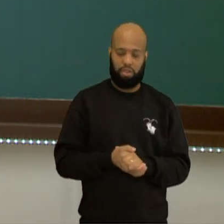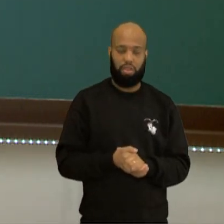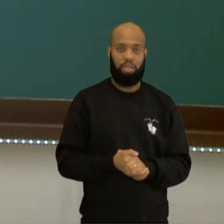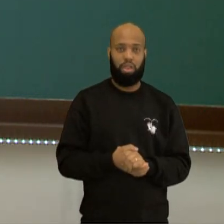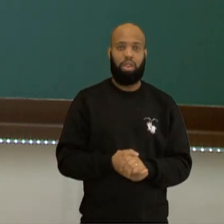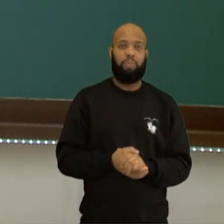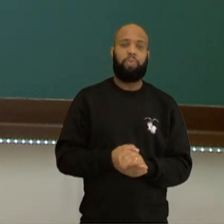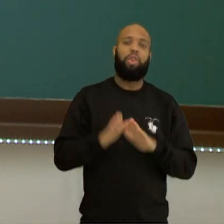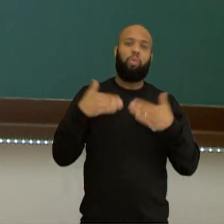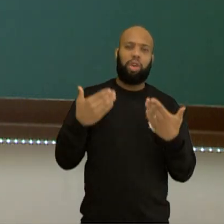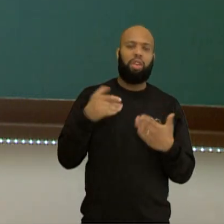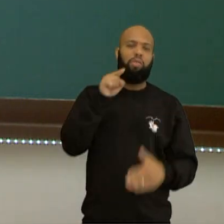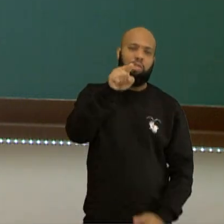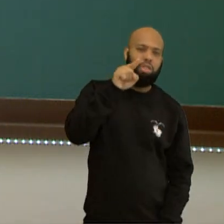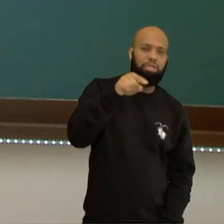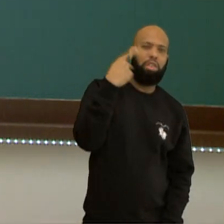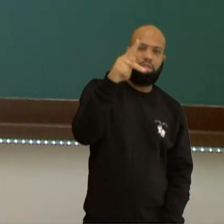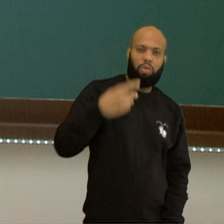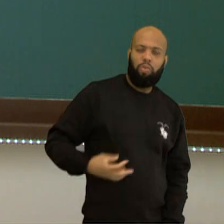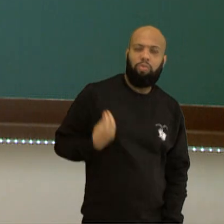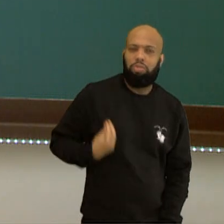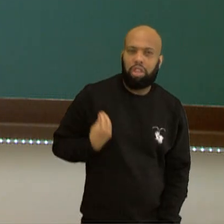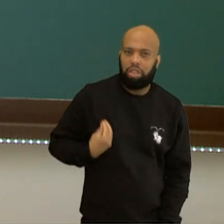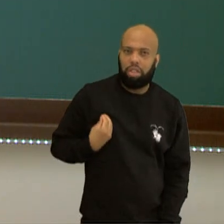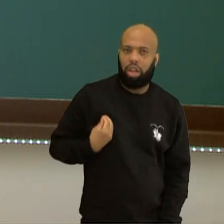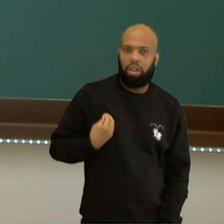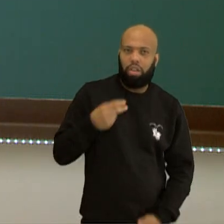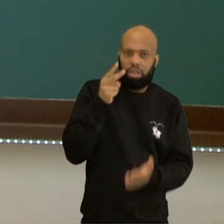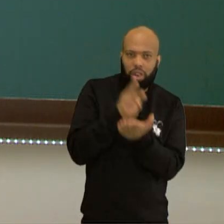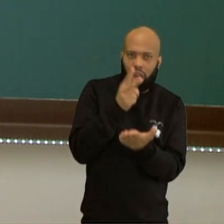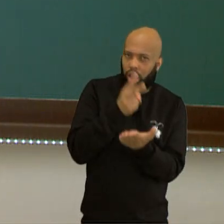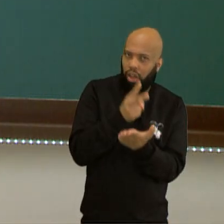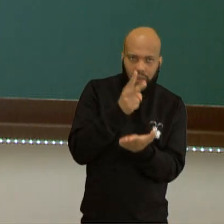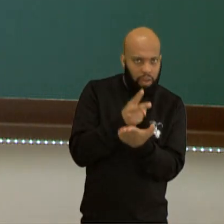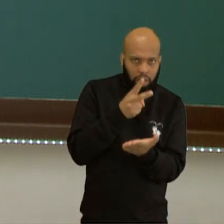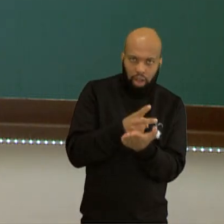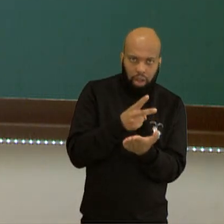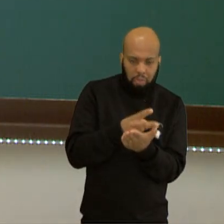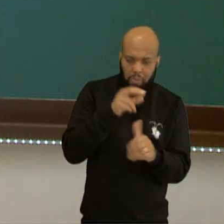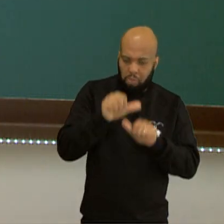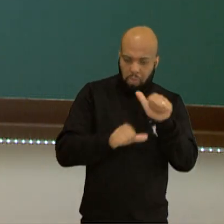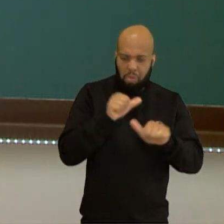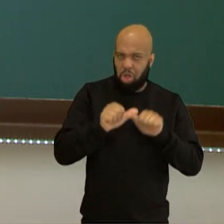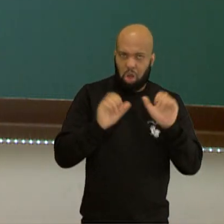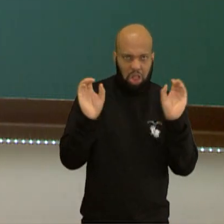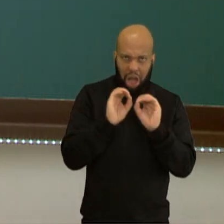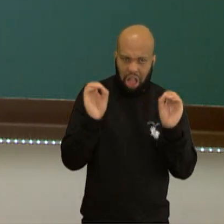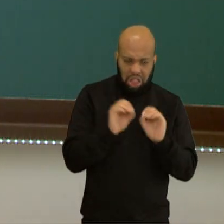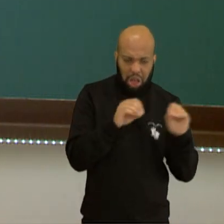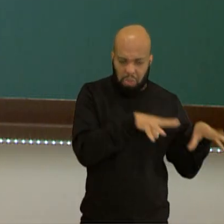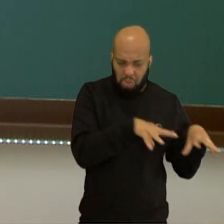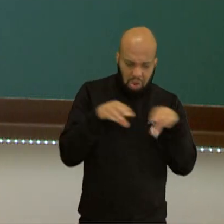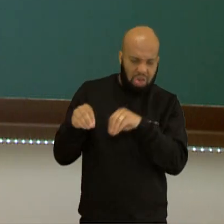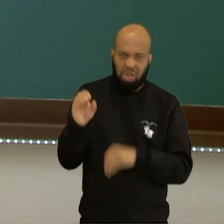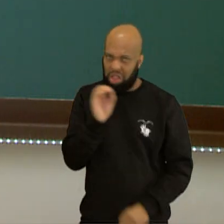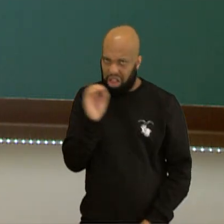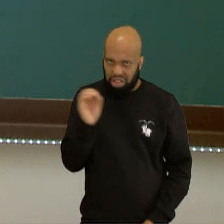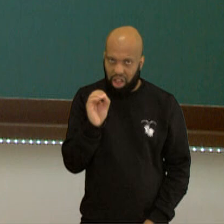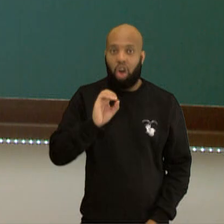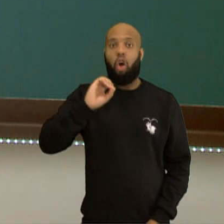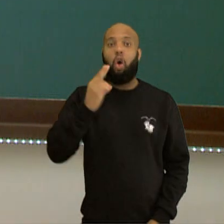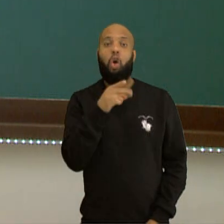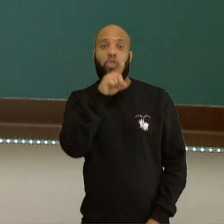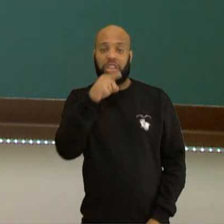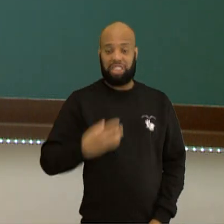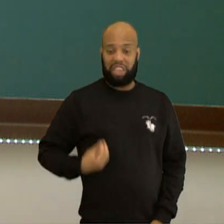Você analisando a tua realidade, você sempre morou onde você está? Você veio de outra parte, de outra cidade, de